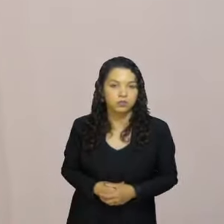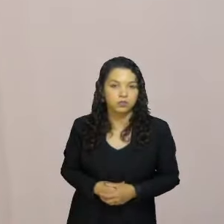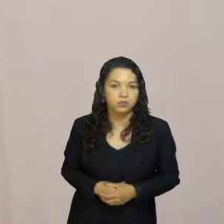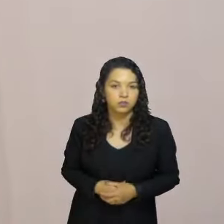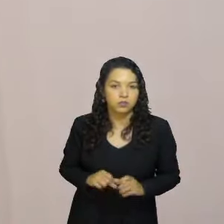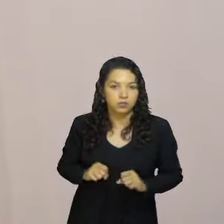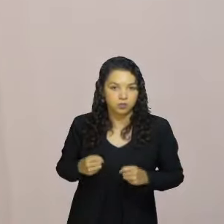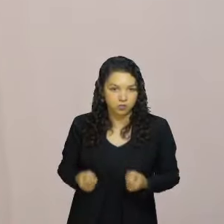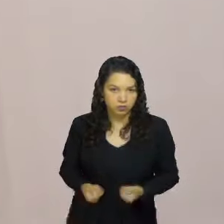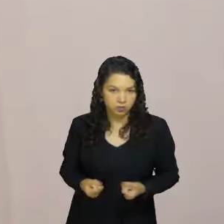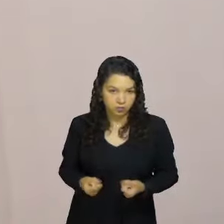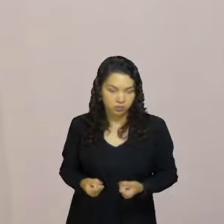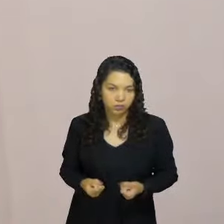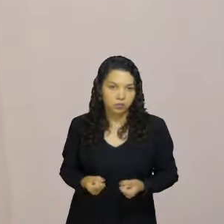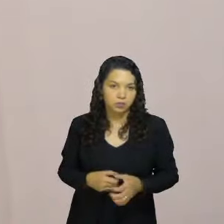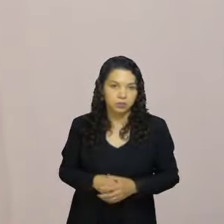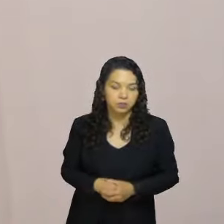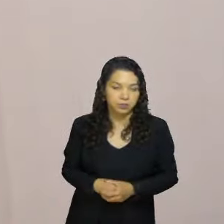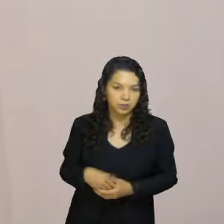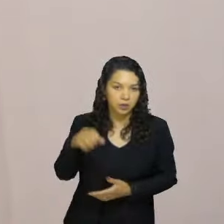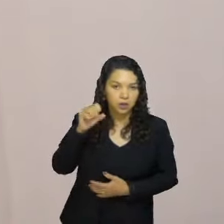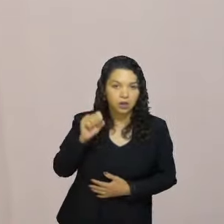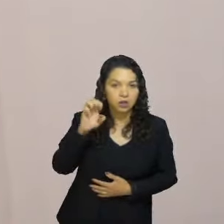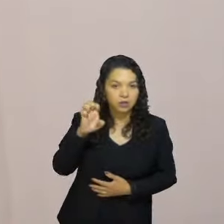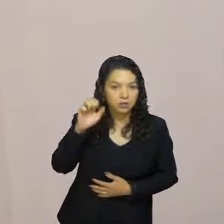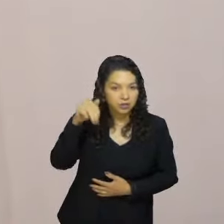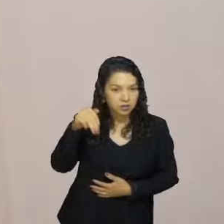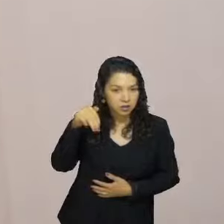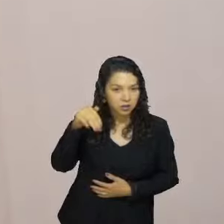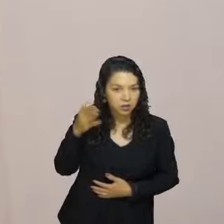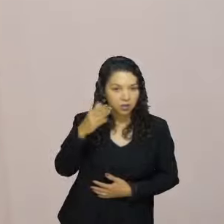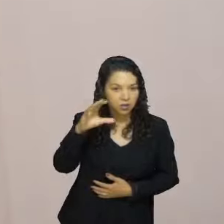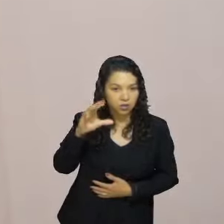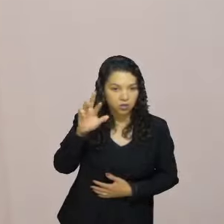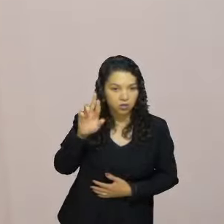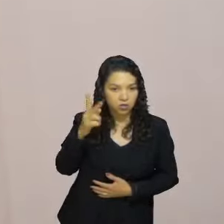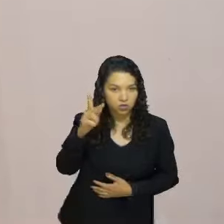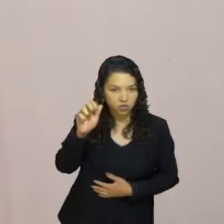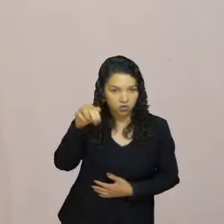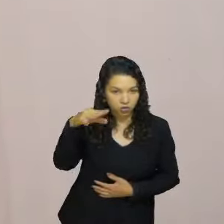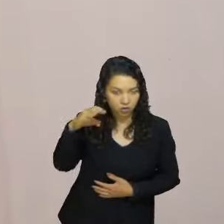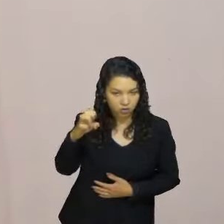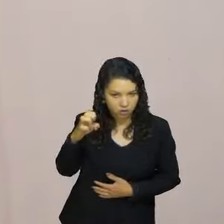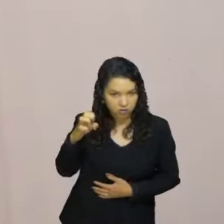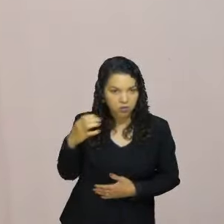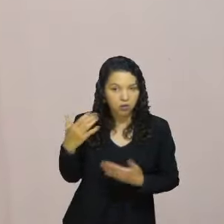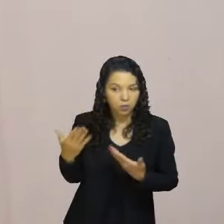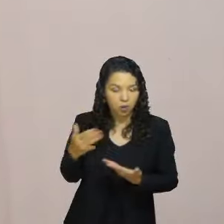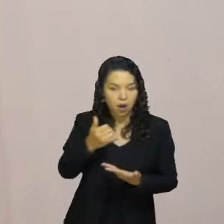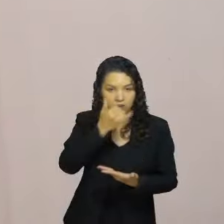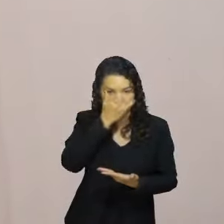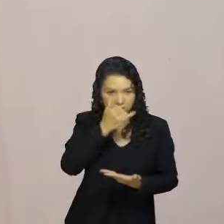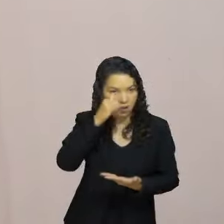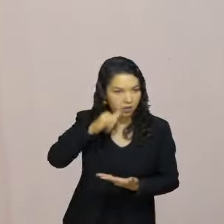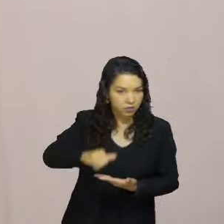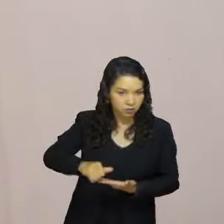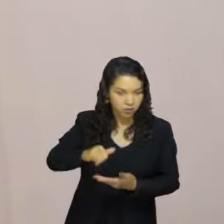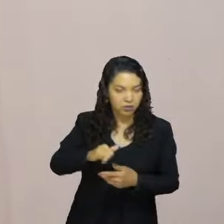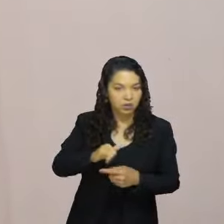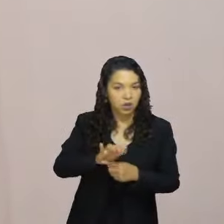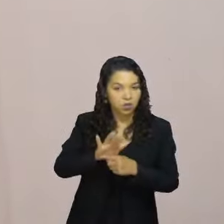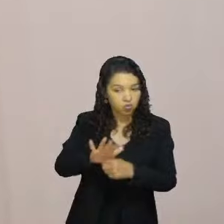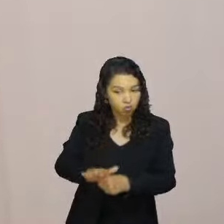sem chance para o azar, justamente para que as pessoas tenham a informação necessária de educação financeira, de percepção, para